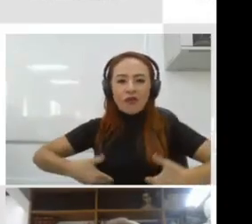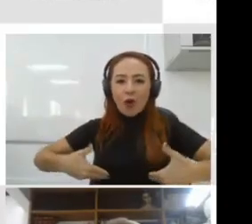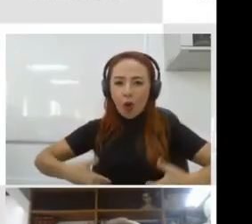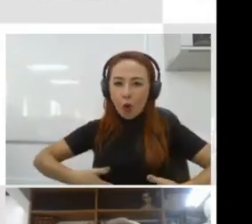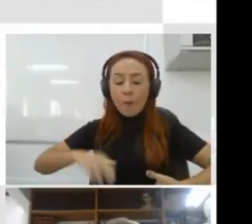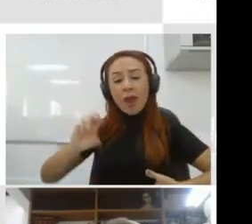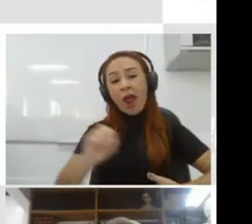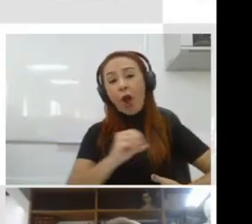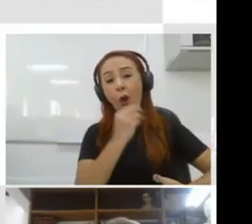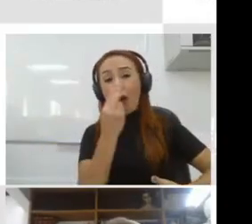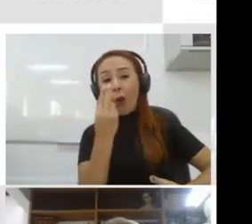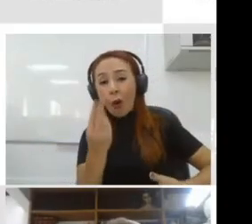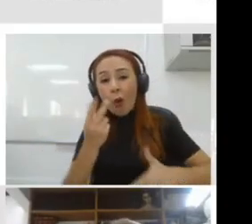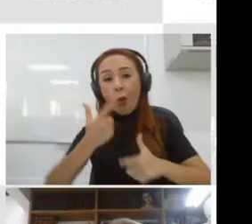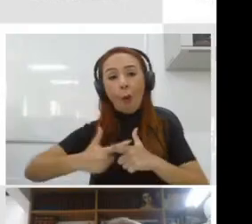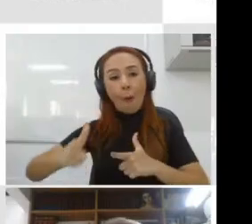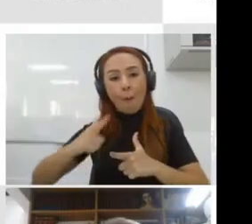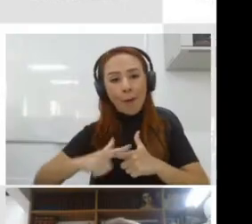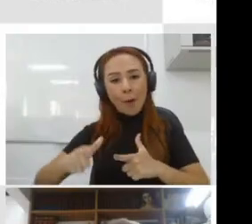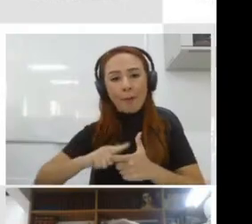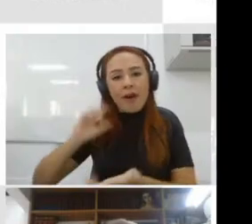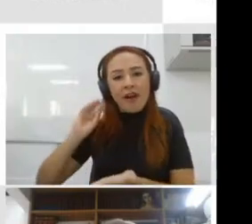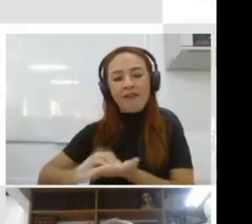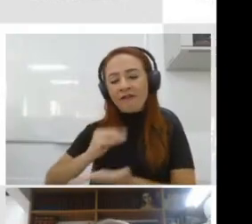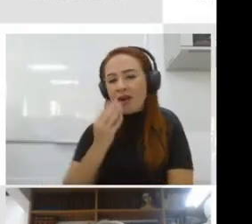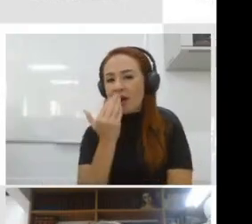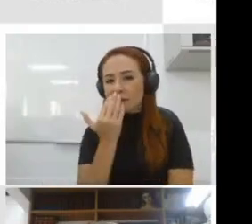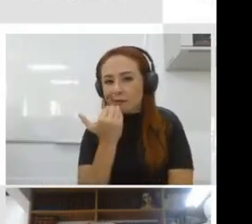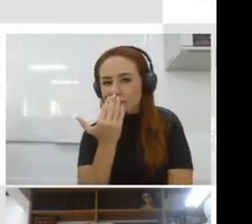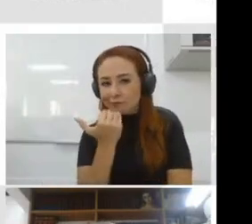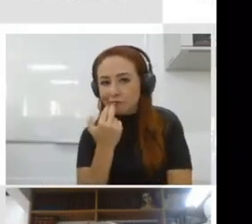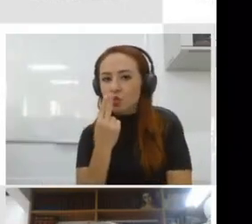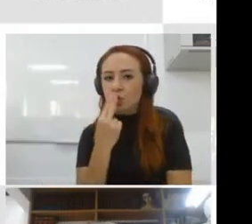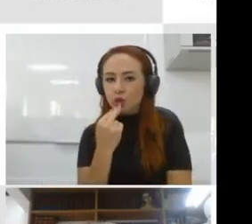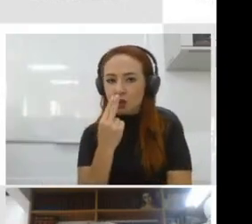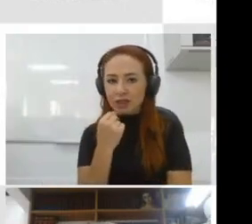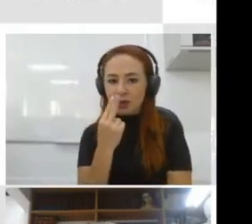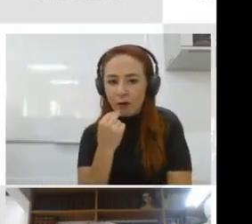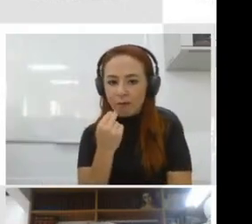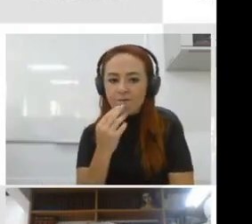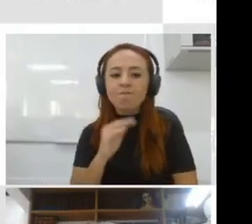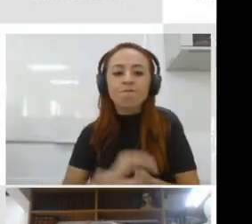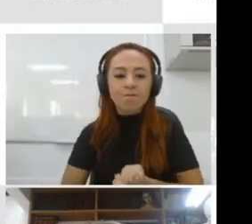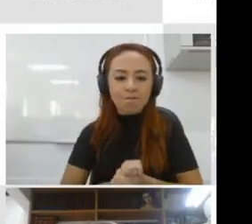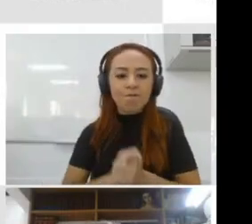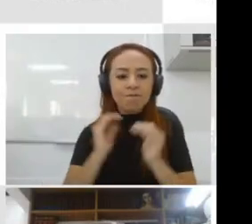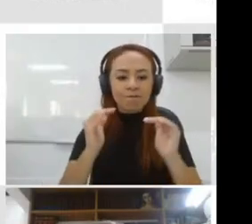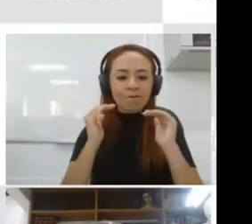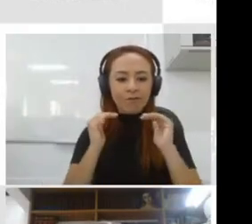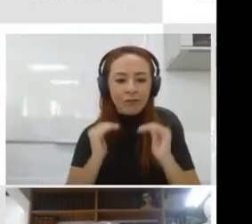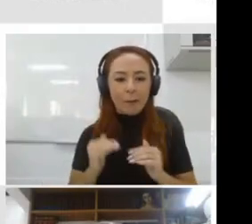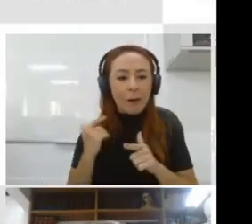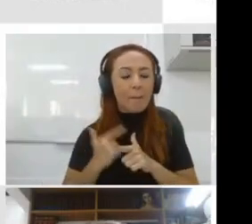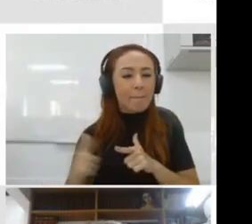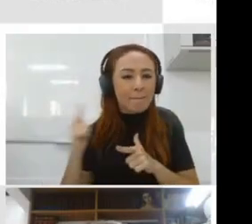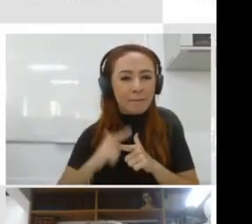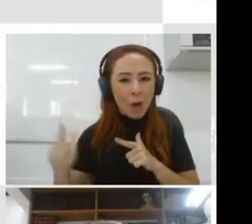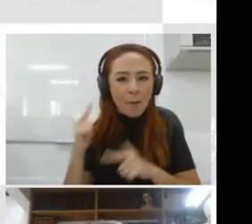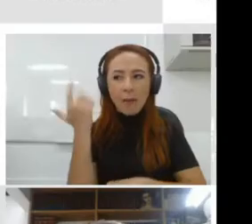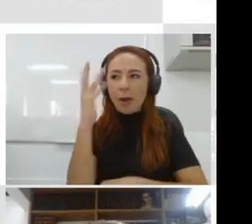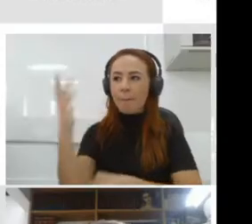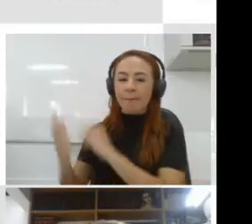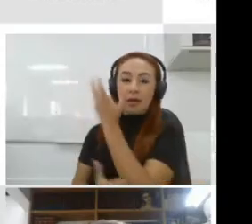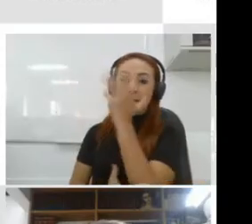mundo, e a degradação do hábitat, que é o conjunto das características do meio ambiente em que a pessoa